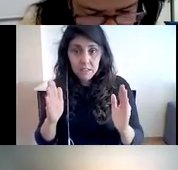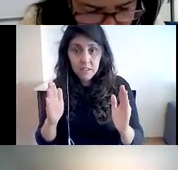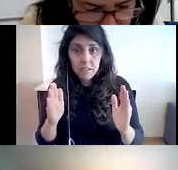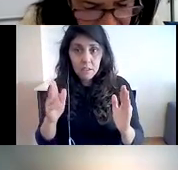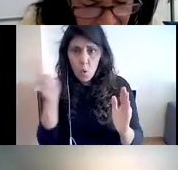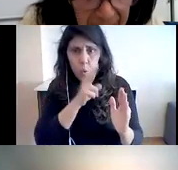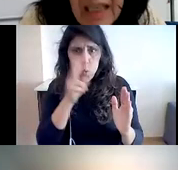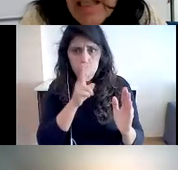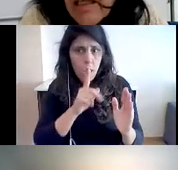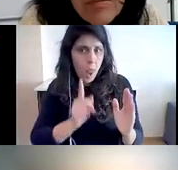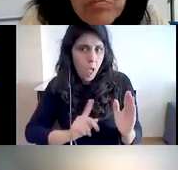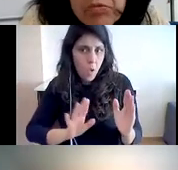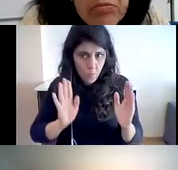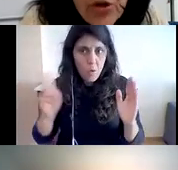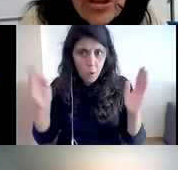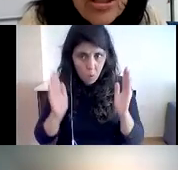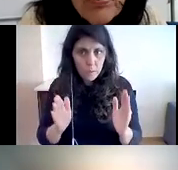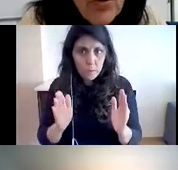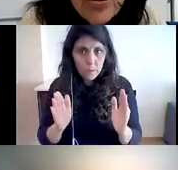exagerar, digamos assim.